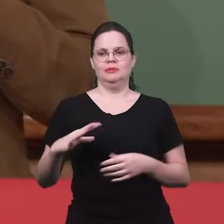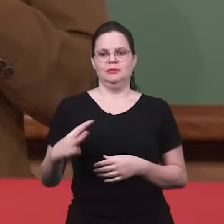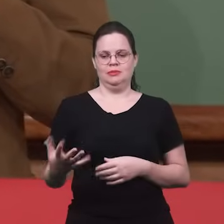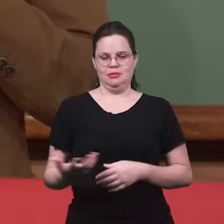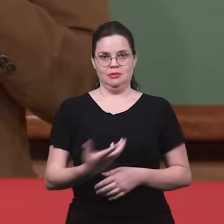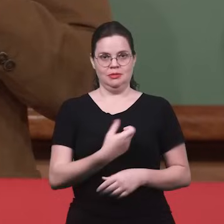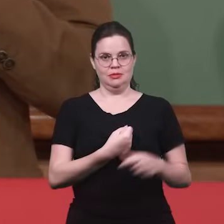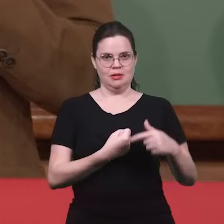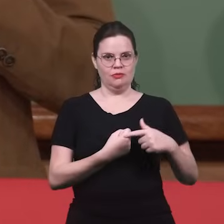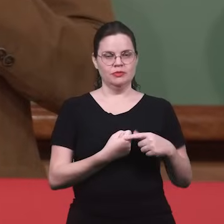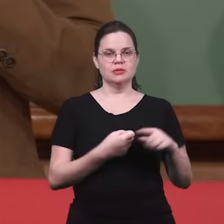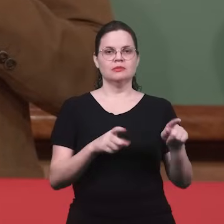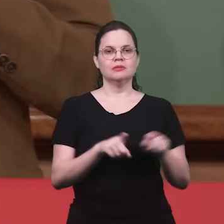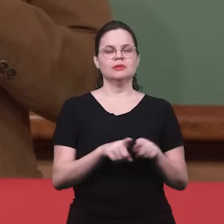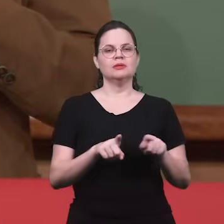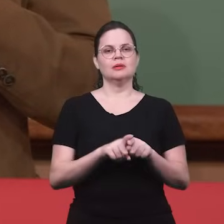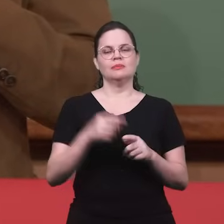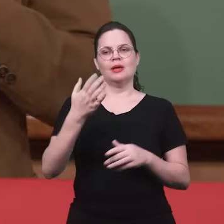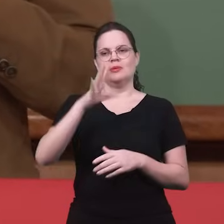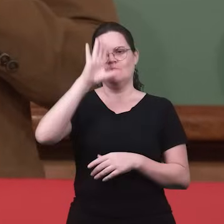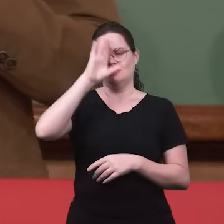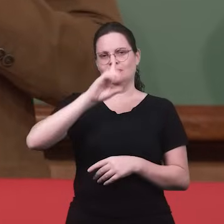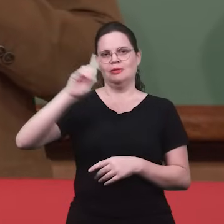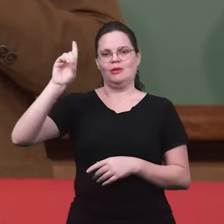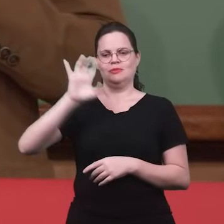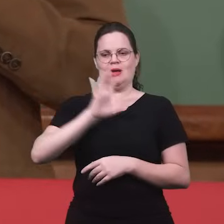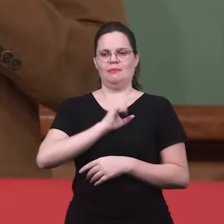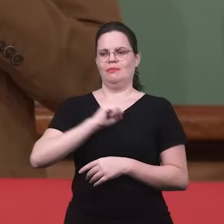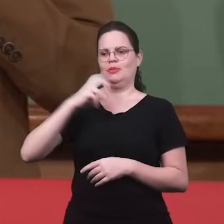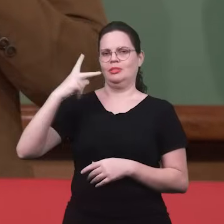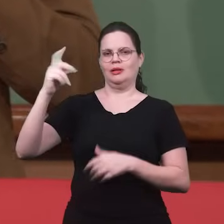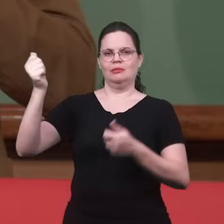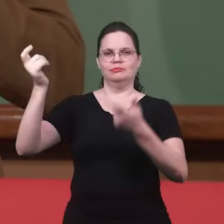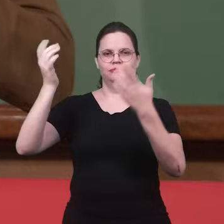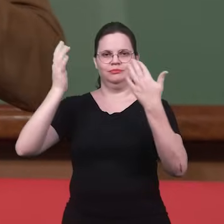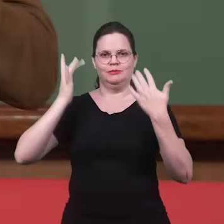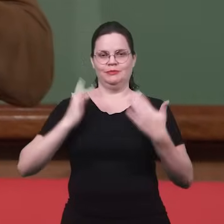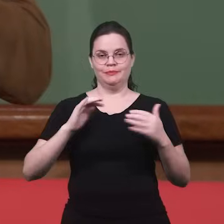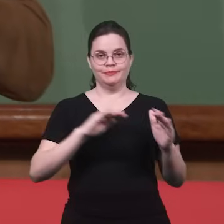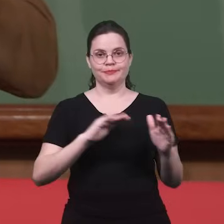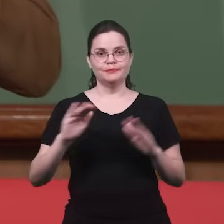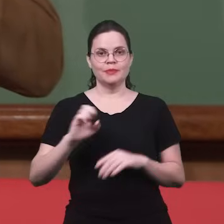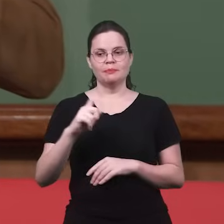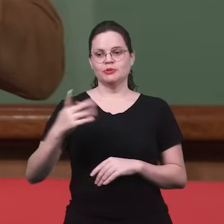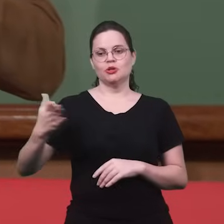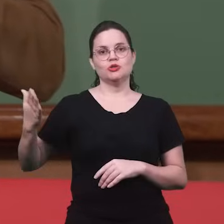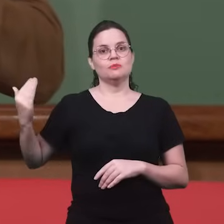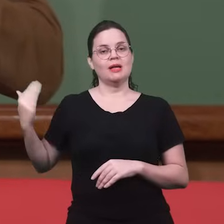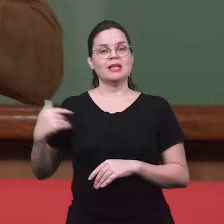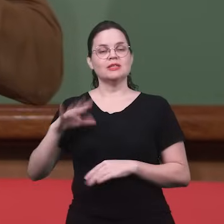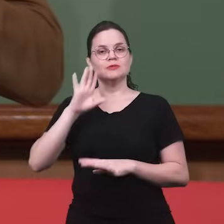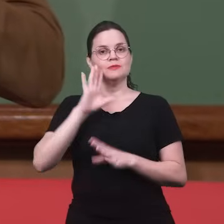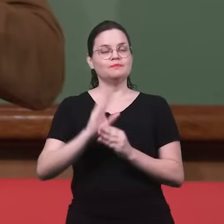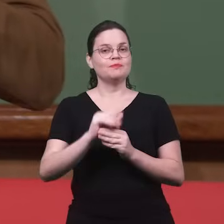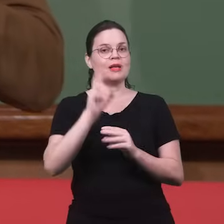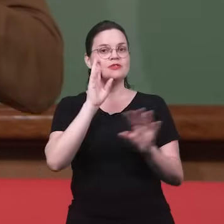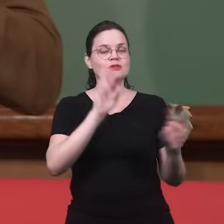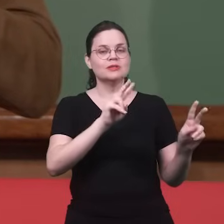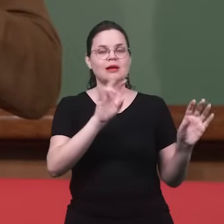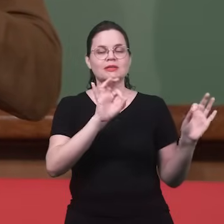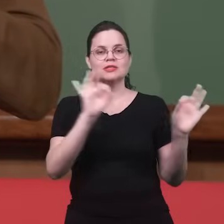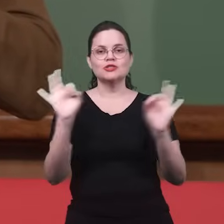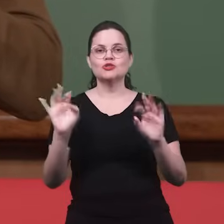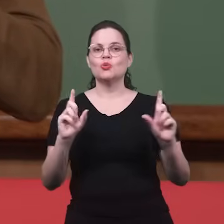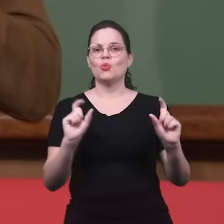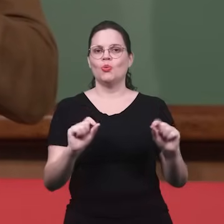Salvação e o Amor de Deus. No programa anterior, nós vimos Salvação, Ato e Processo. O pastor